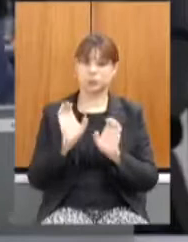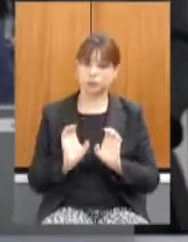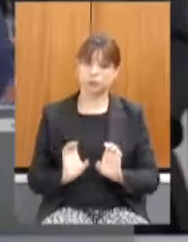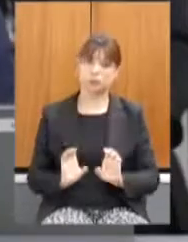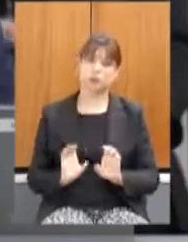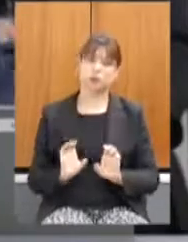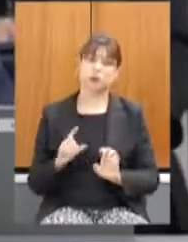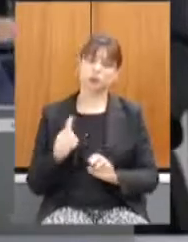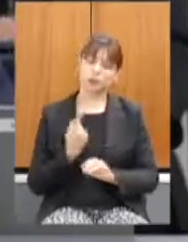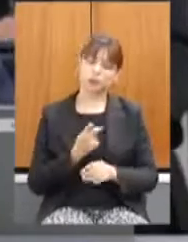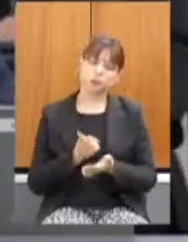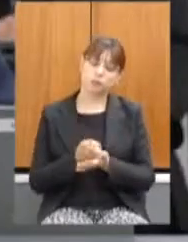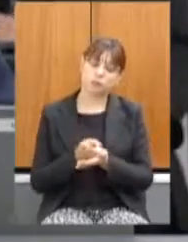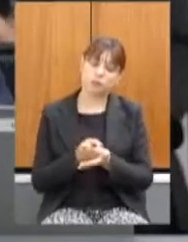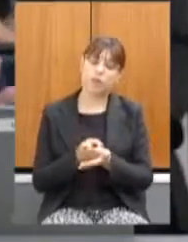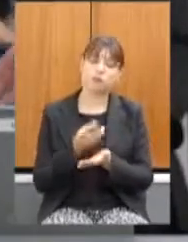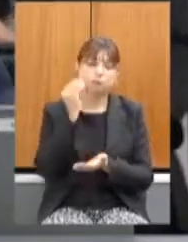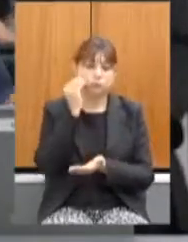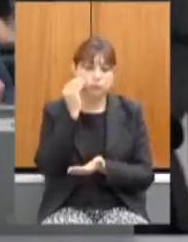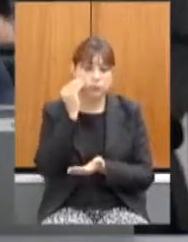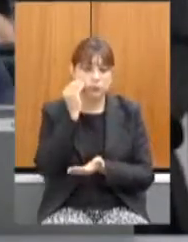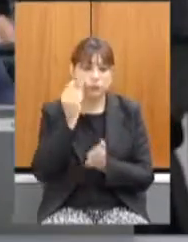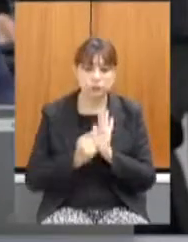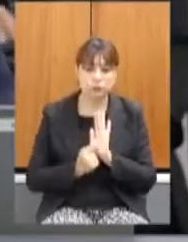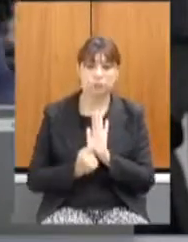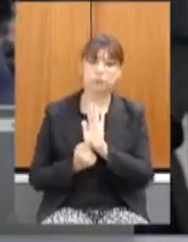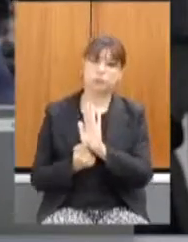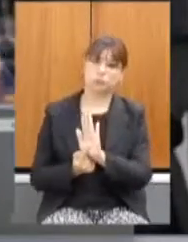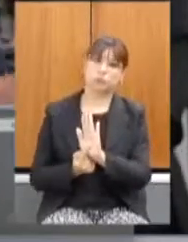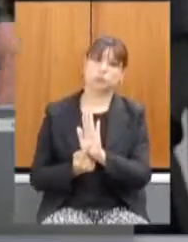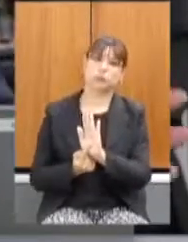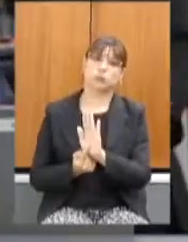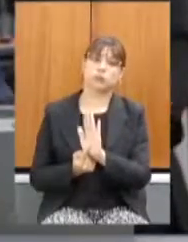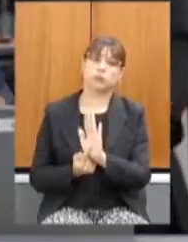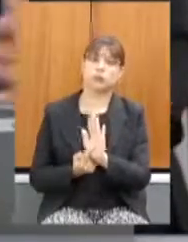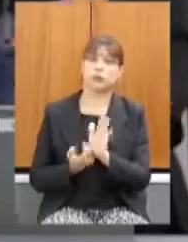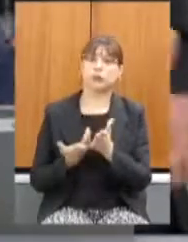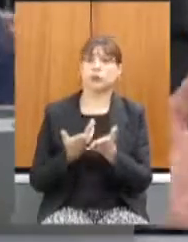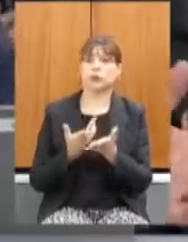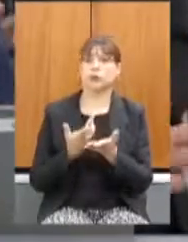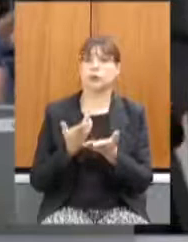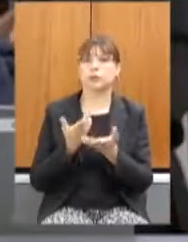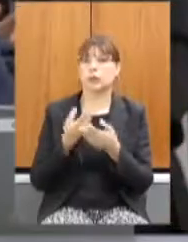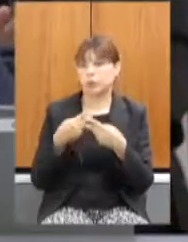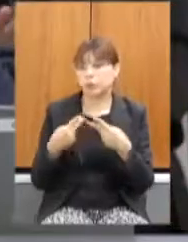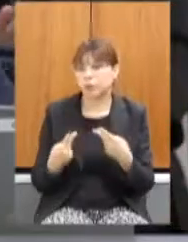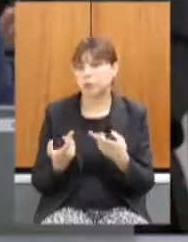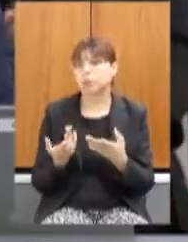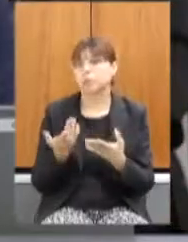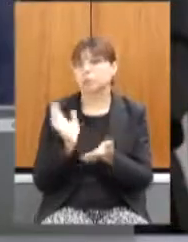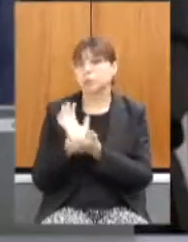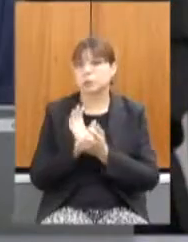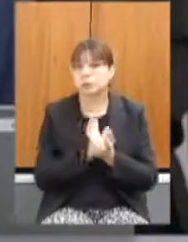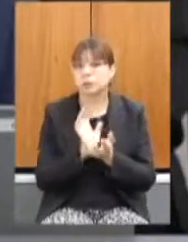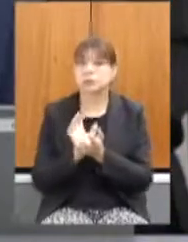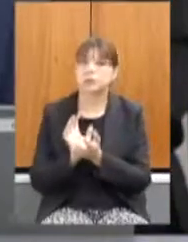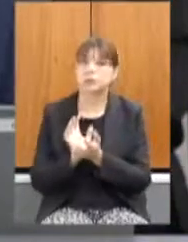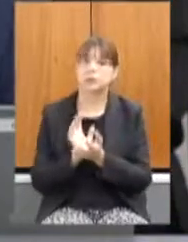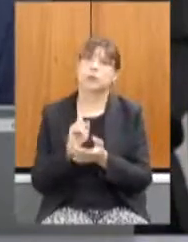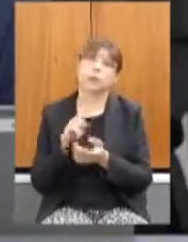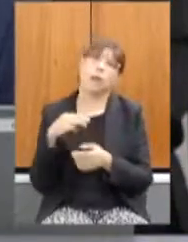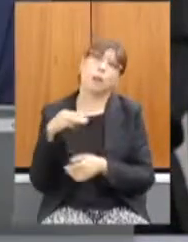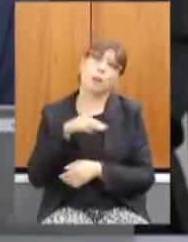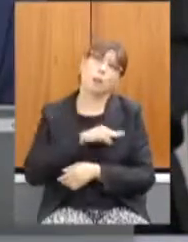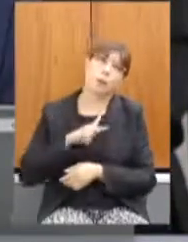levar essas questões as autoridades e questionada seja Secretaria de Estado da Saúde seja o Ministério